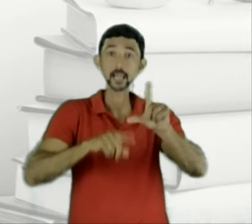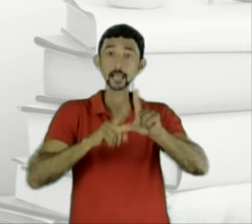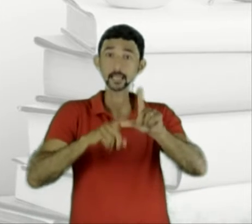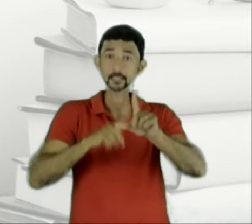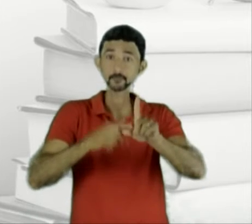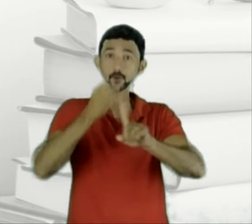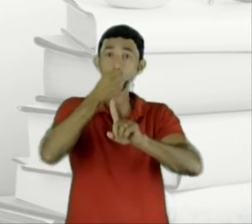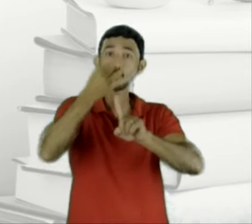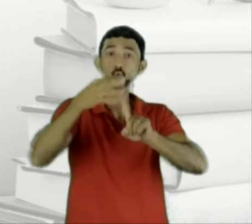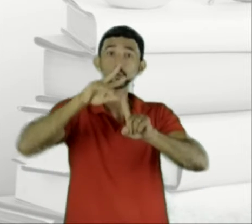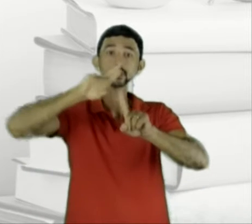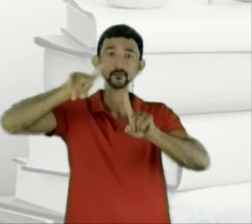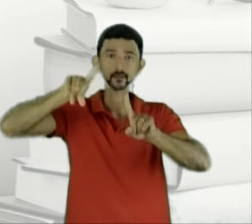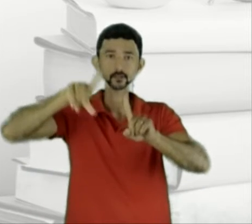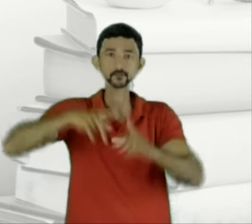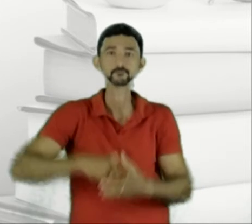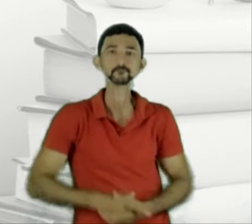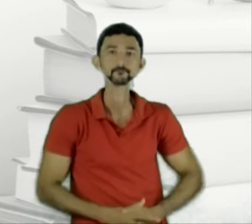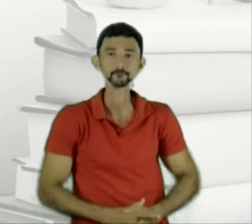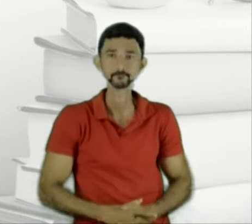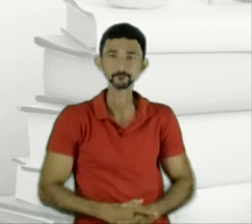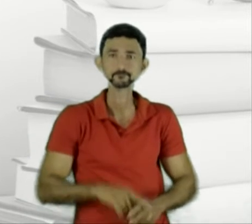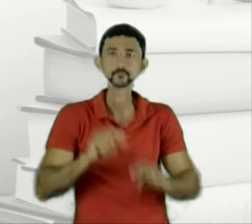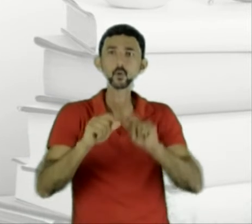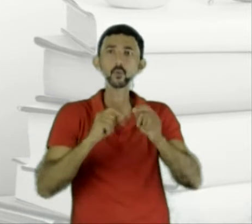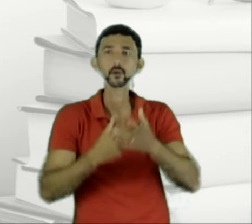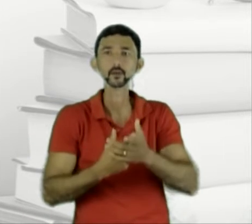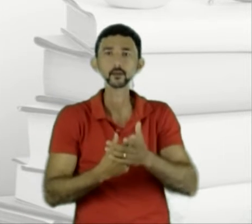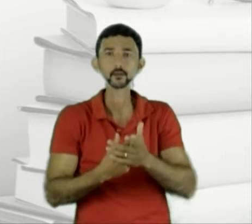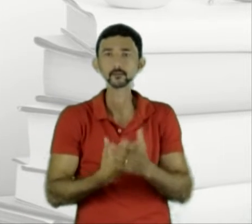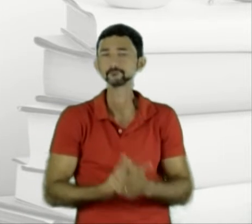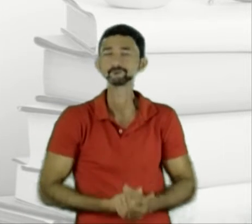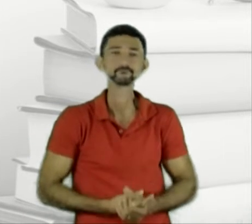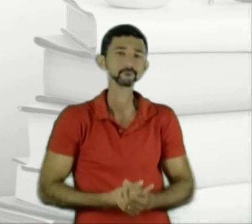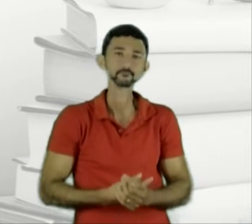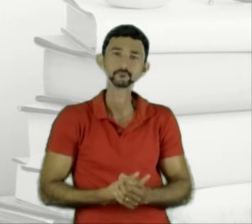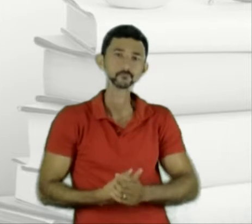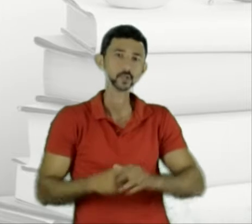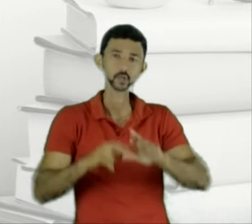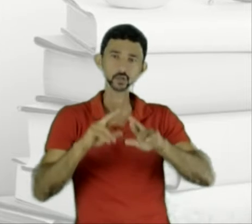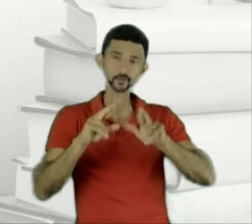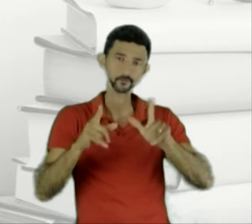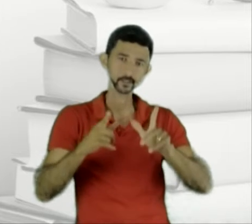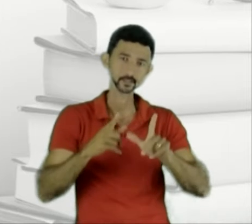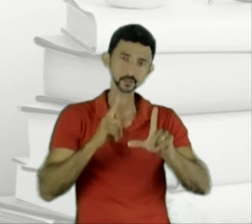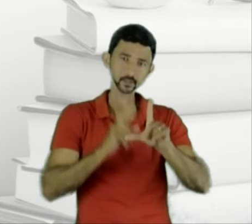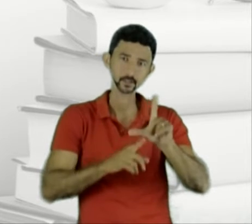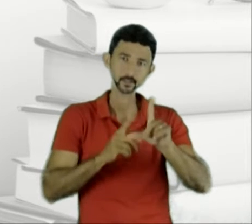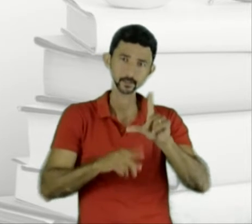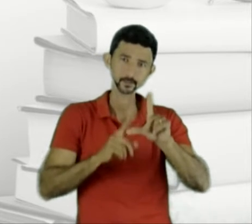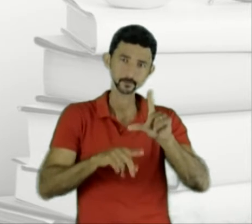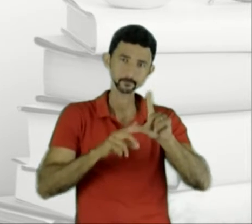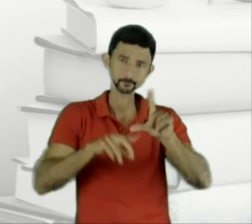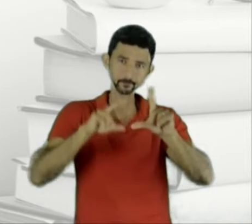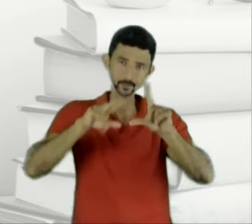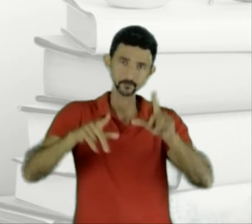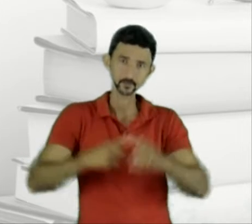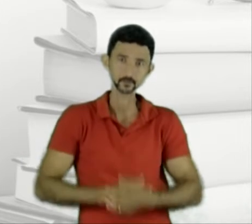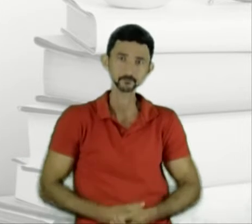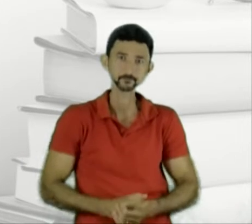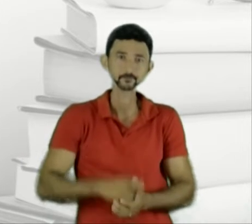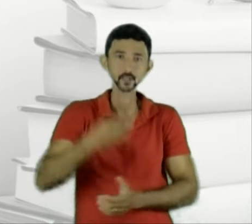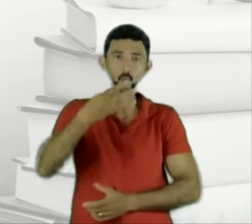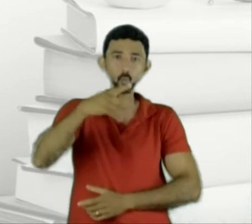os expoentes são diferentes. Isso quer dizer que não representa a mesma parte literal, certo?